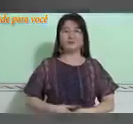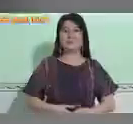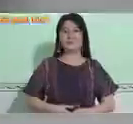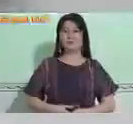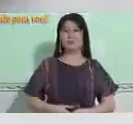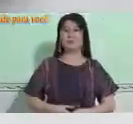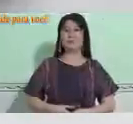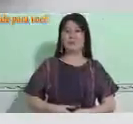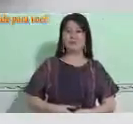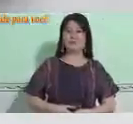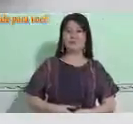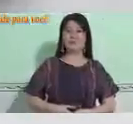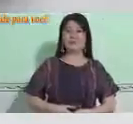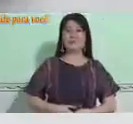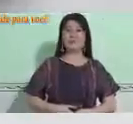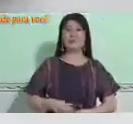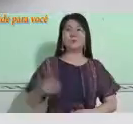vermelhidão,